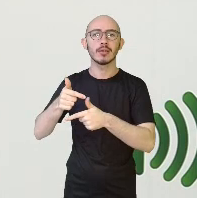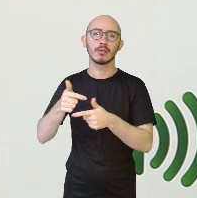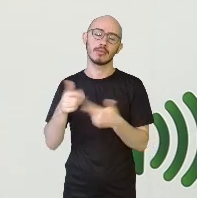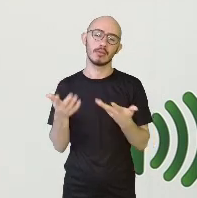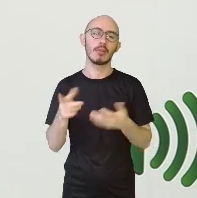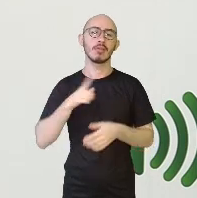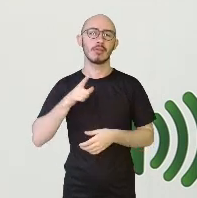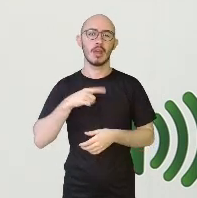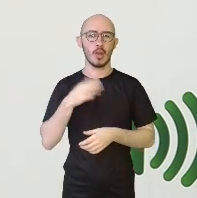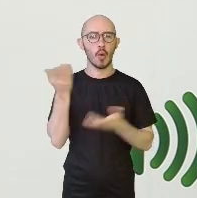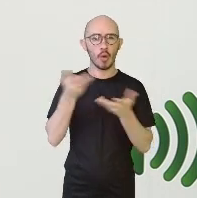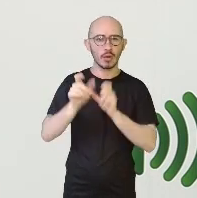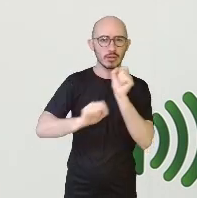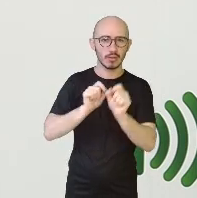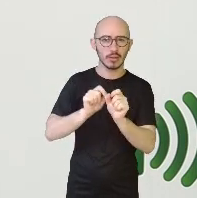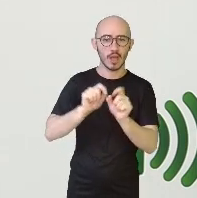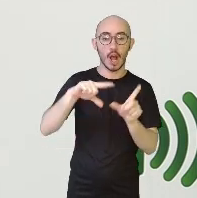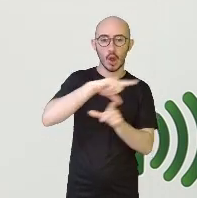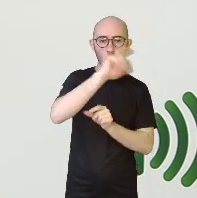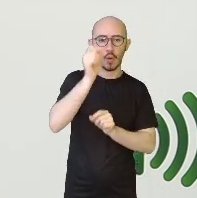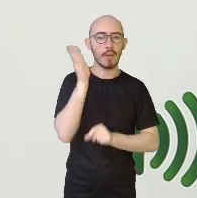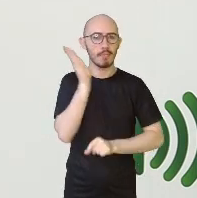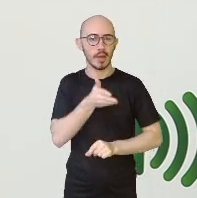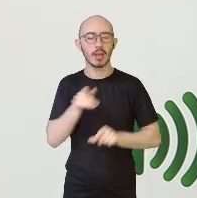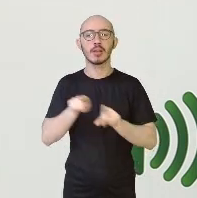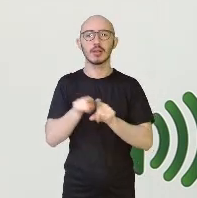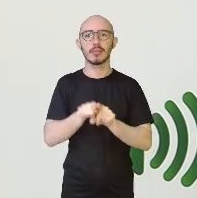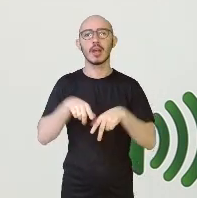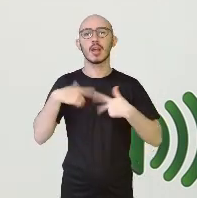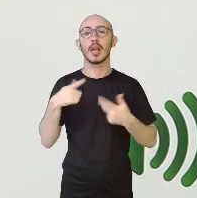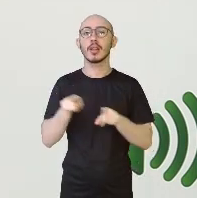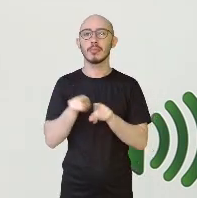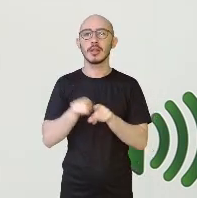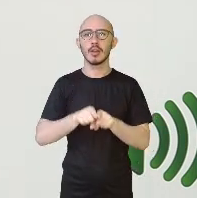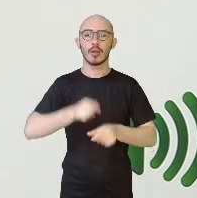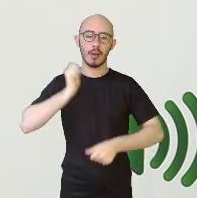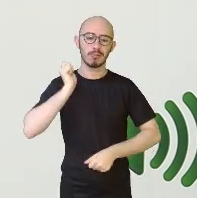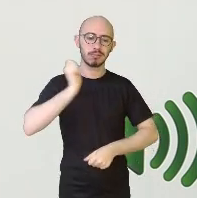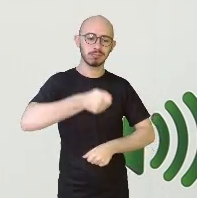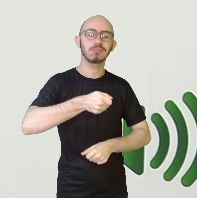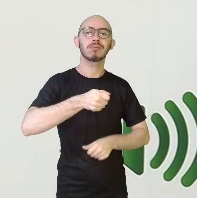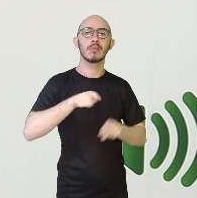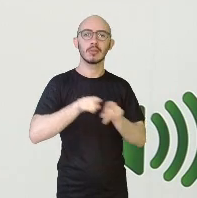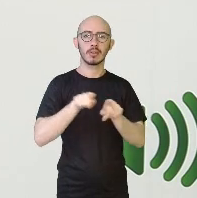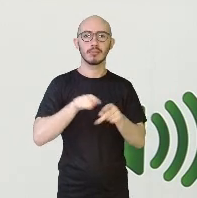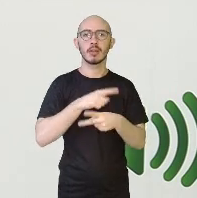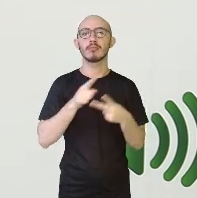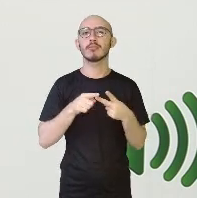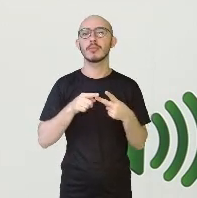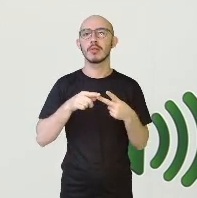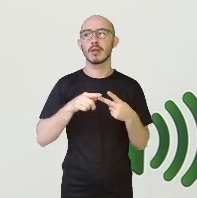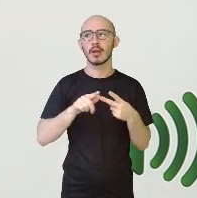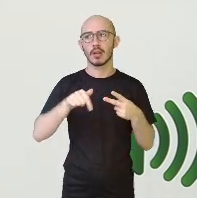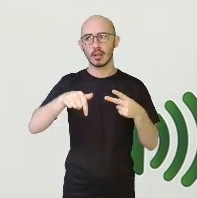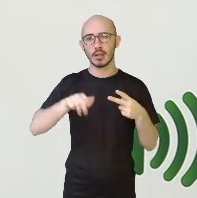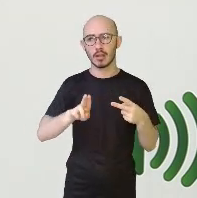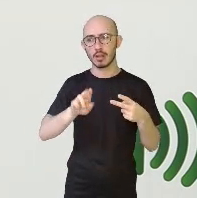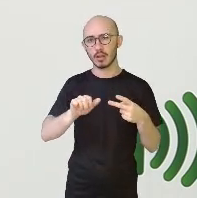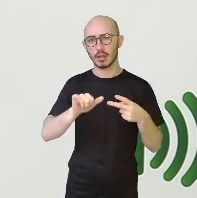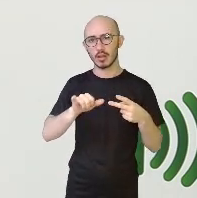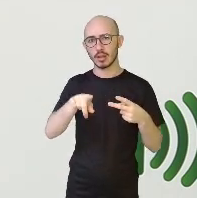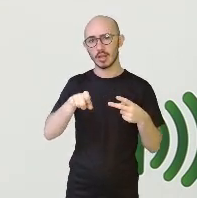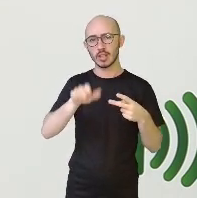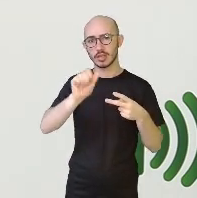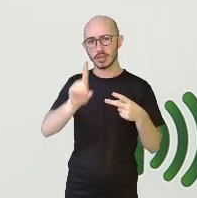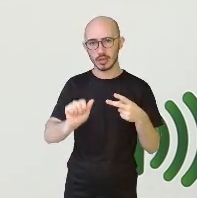meia-lua, como a gente viu na aula de hoje, mas na capoeira nós também temos o martelo, nós temos a queixada. Já ouviram falar, sabe fazer o movimento